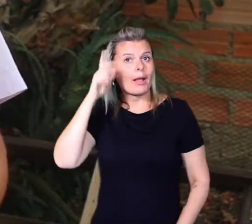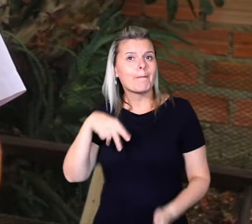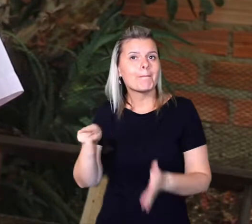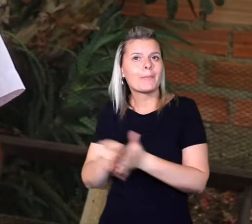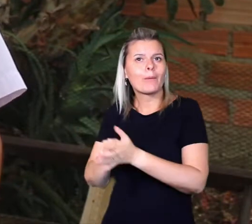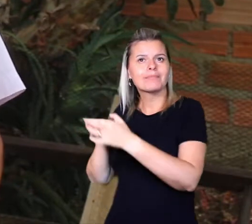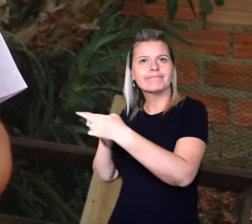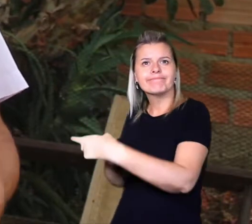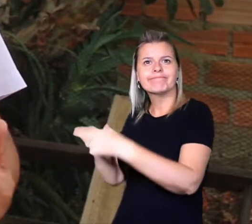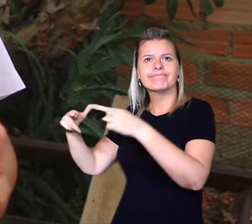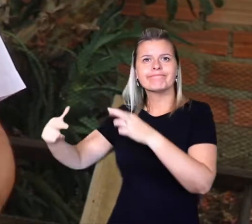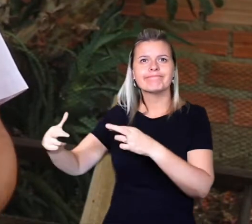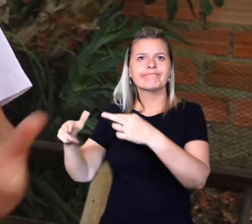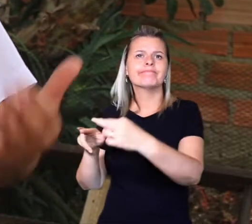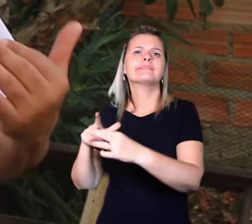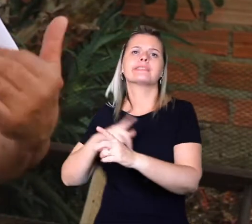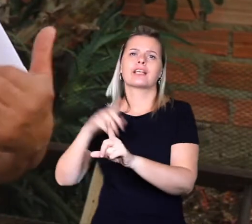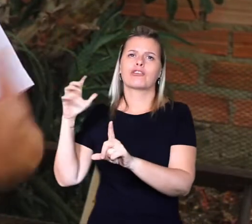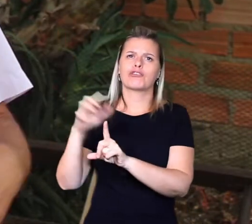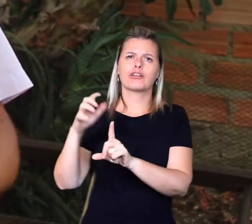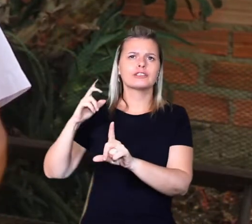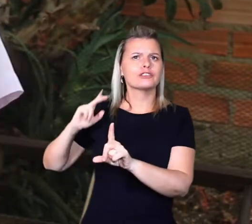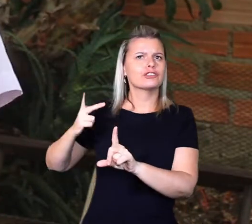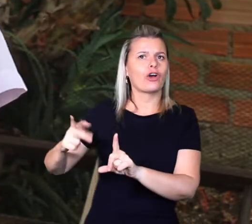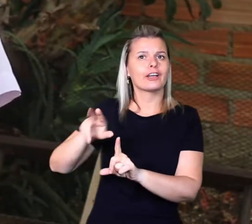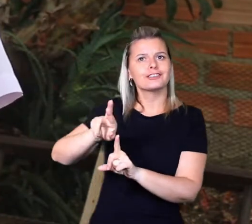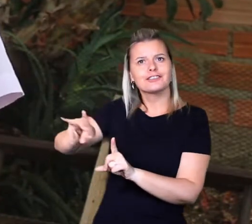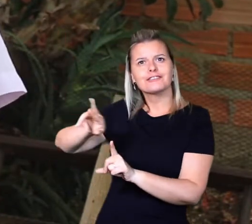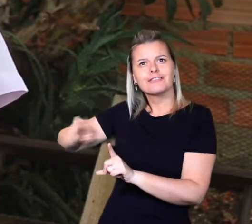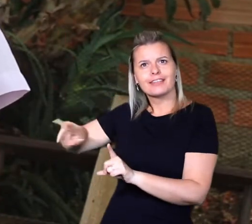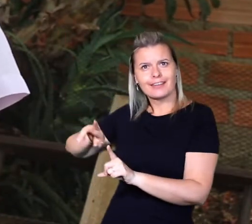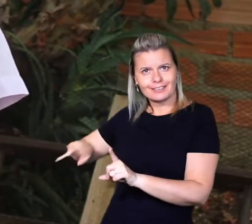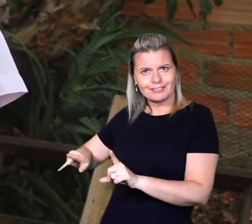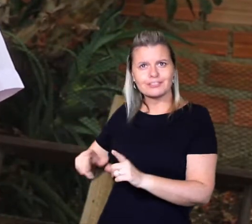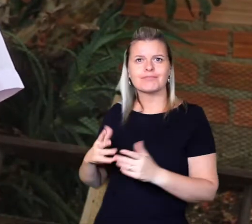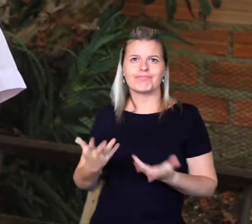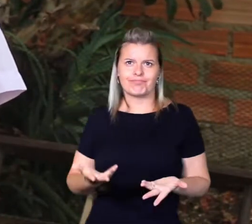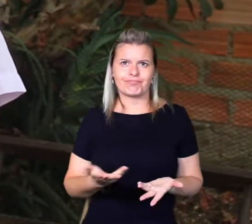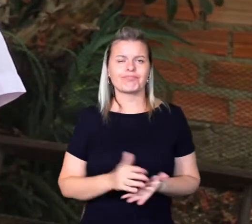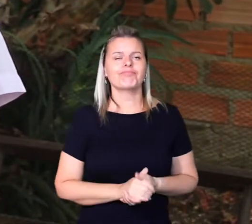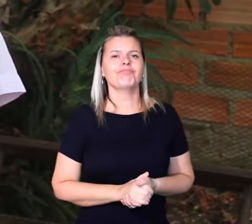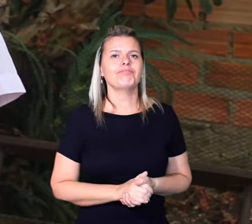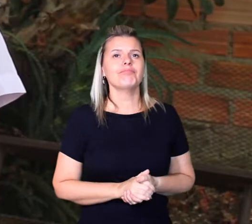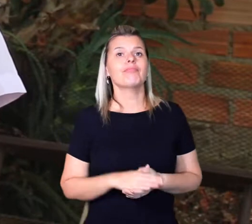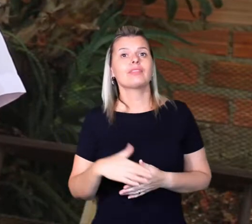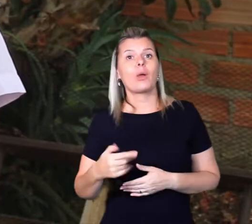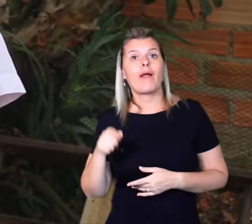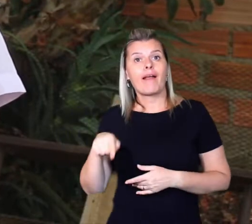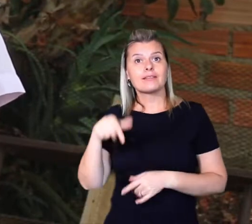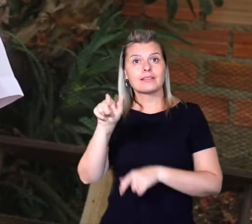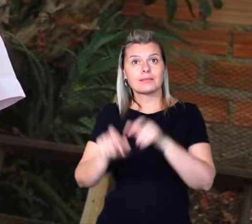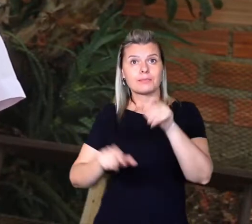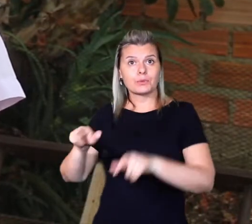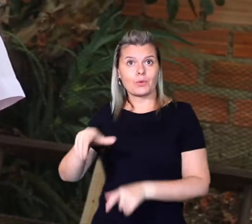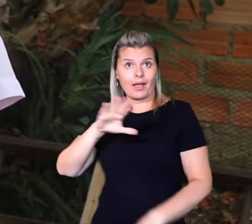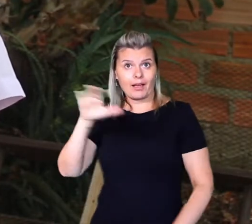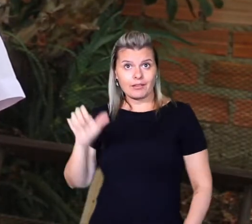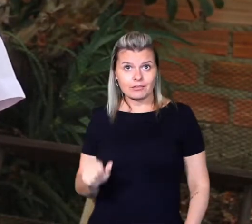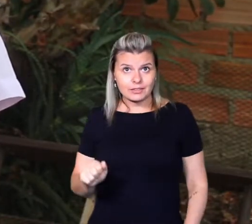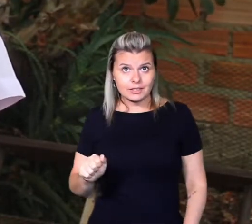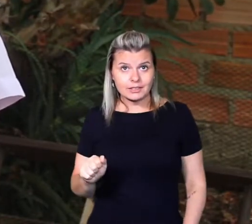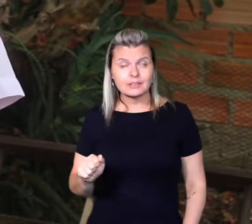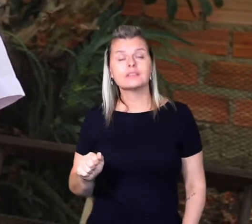contextos territoriais específicos e com influências históricas diferenciadas, né? E esses